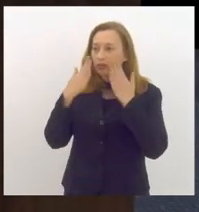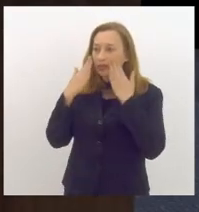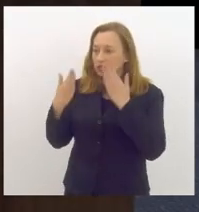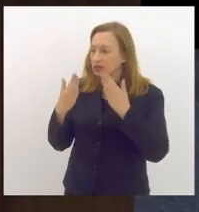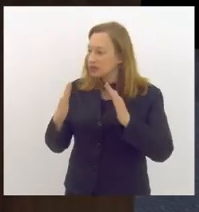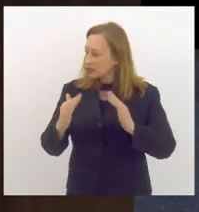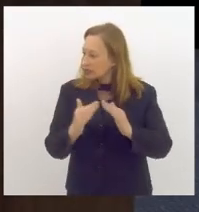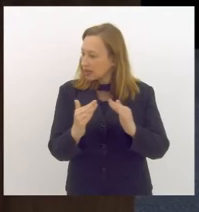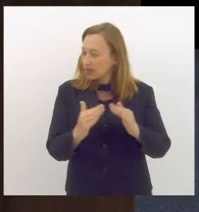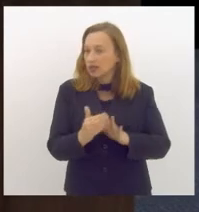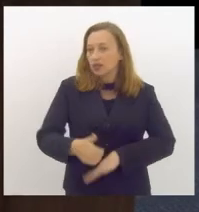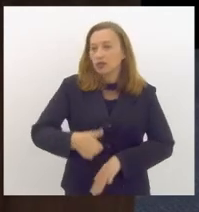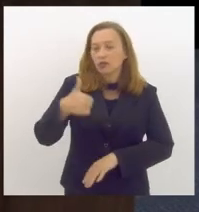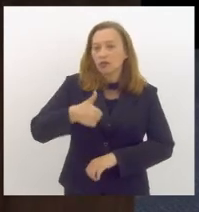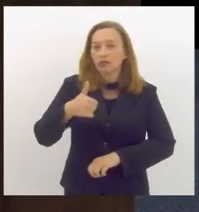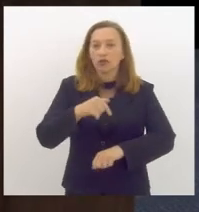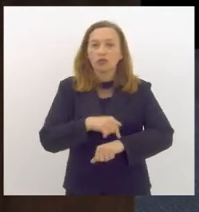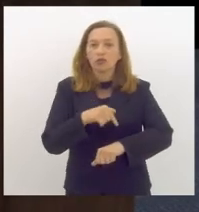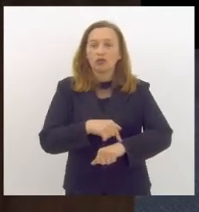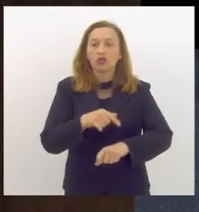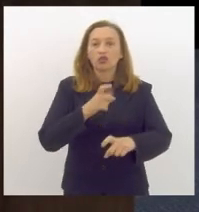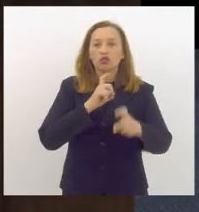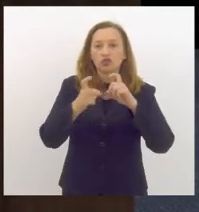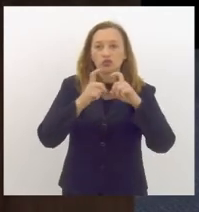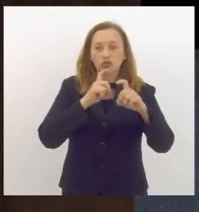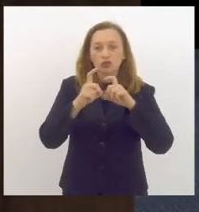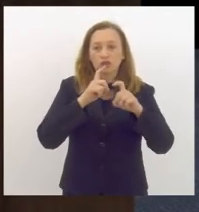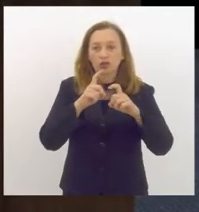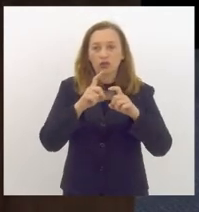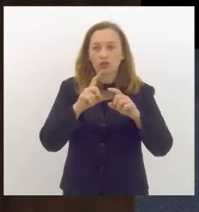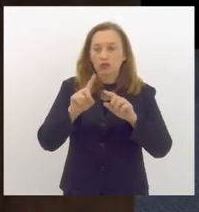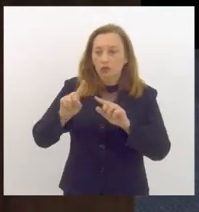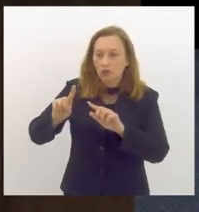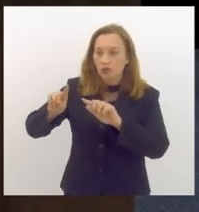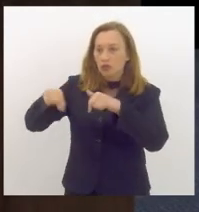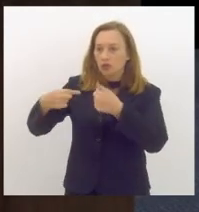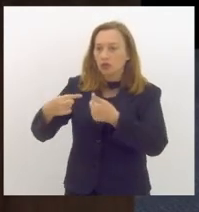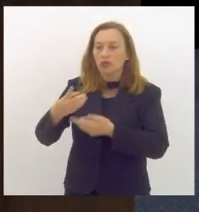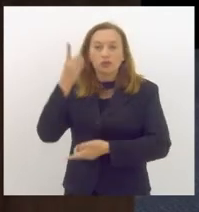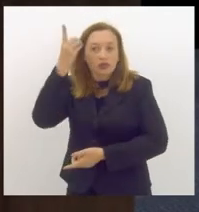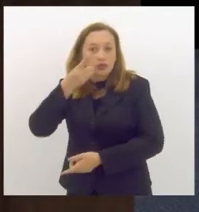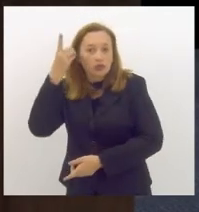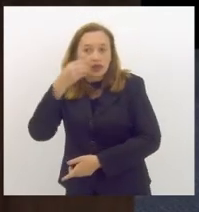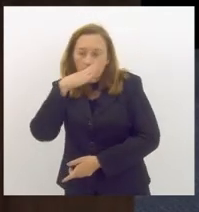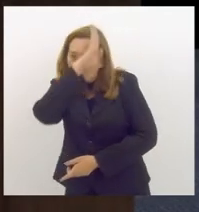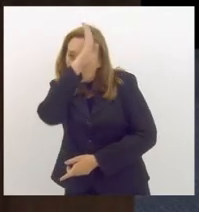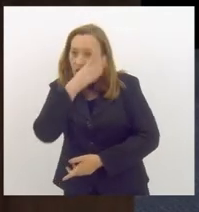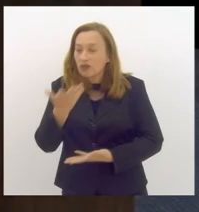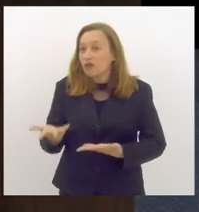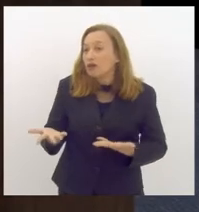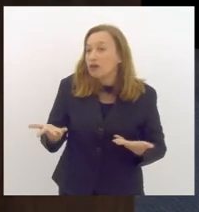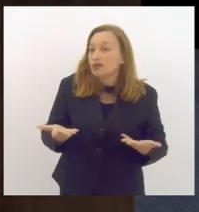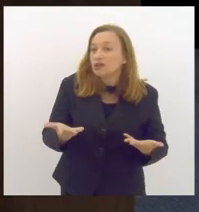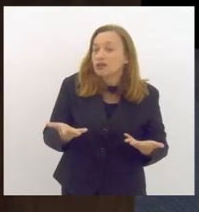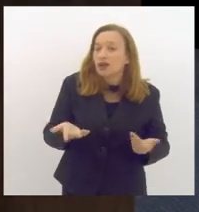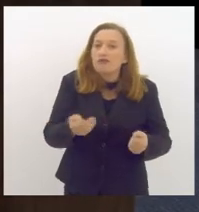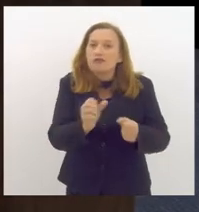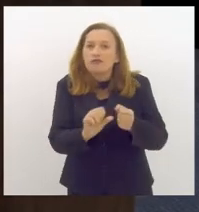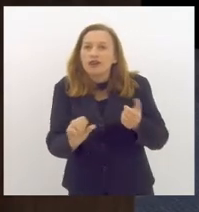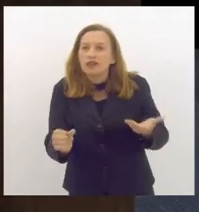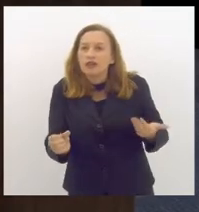casa, e no primeiro momento de discussão, eu fui atacada por um deputado bolsonarista que, inclusive,